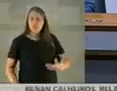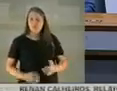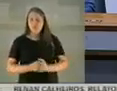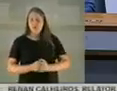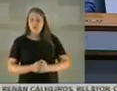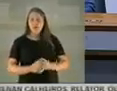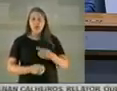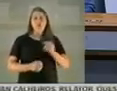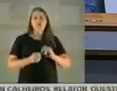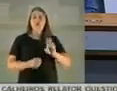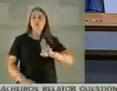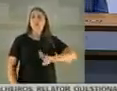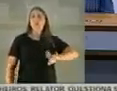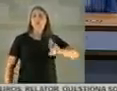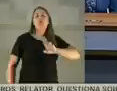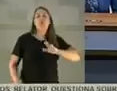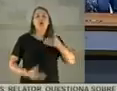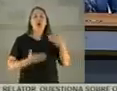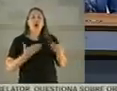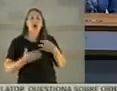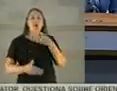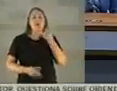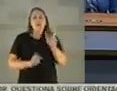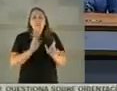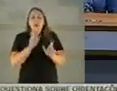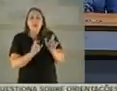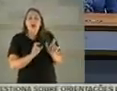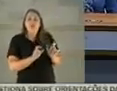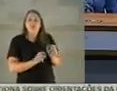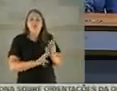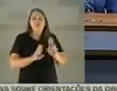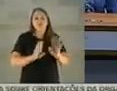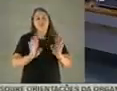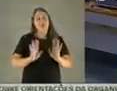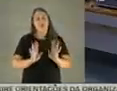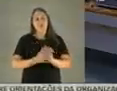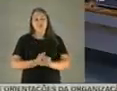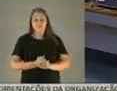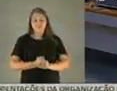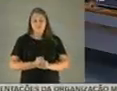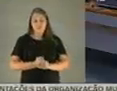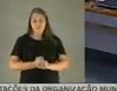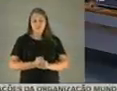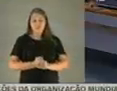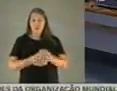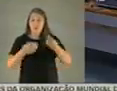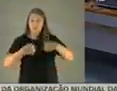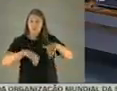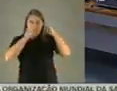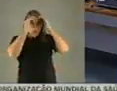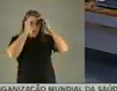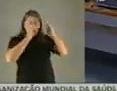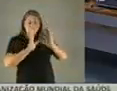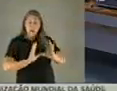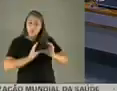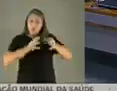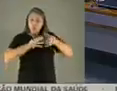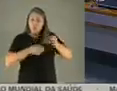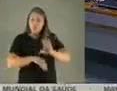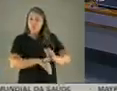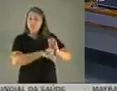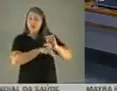Não fico utilizando meio termo, presidente, subterfúgio, não. Senhor presidente, Vossa Excelência tem o respeito dessa comissão quando age como presidente.